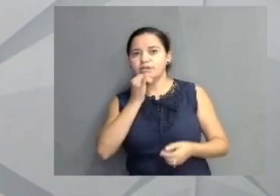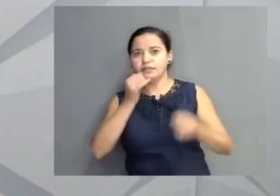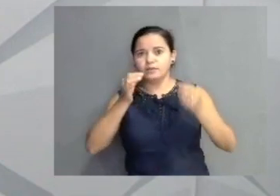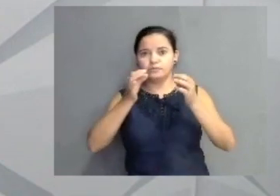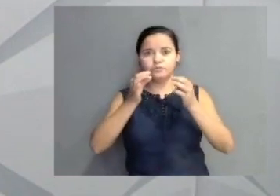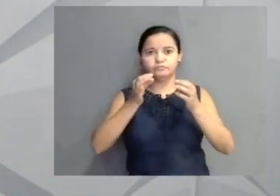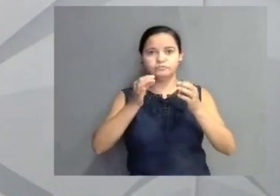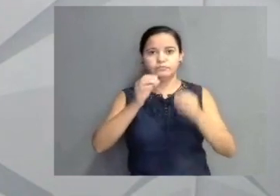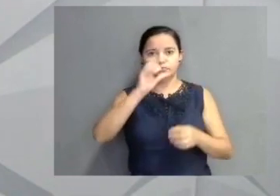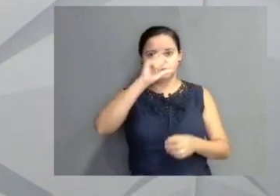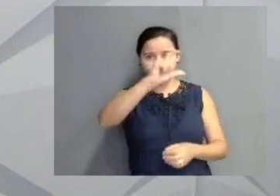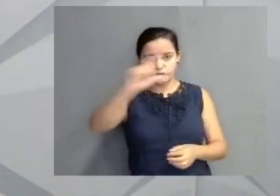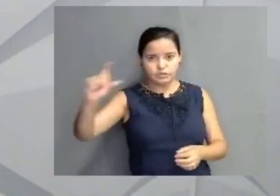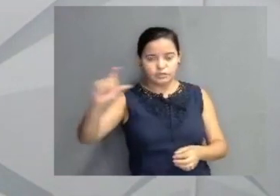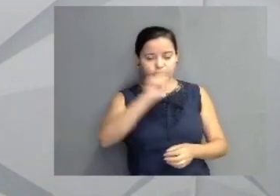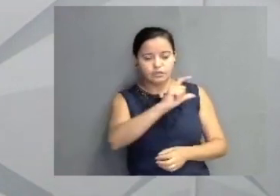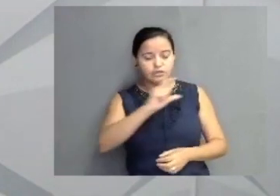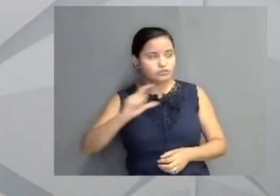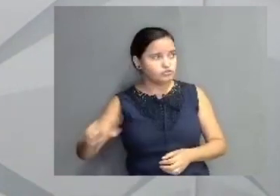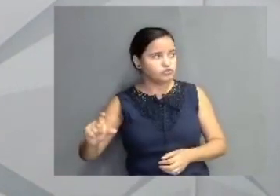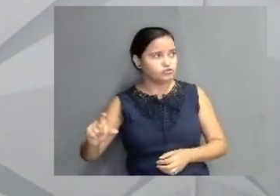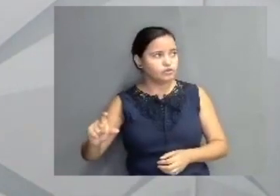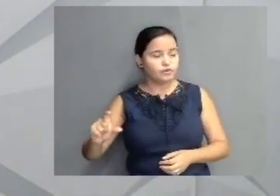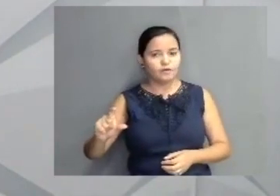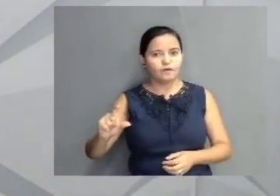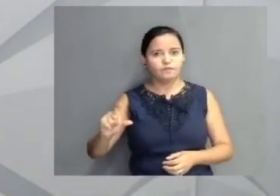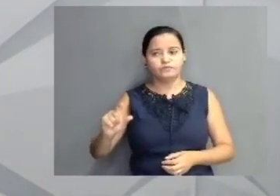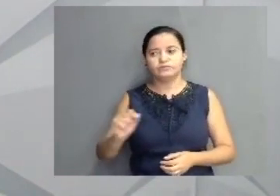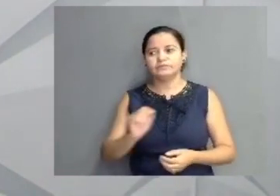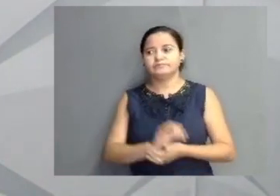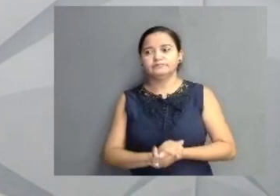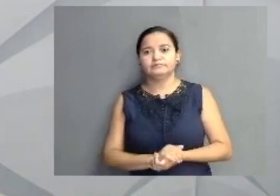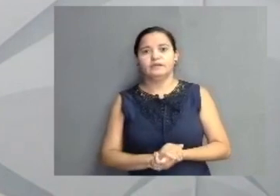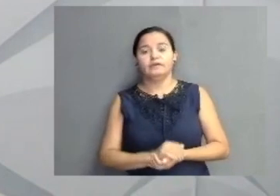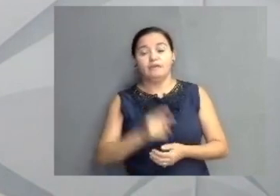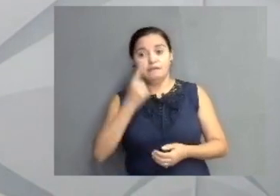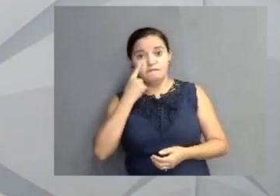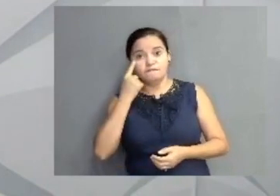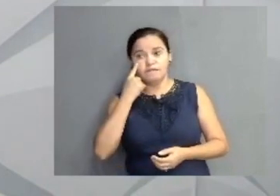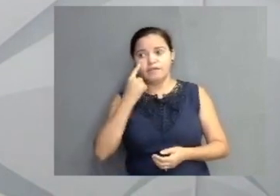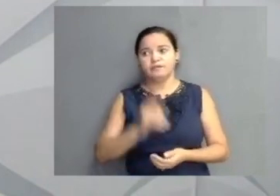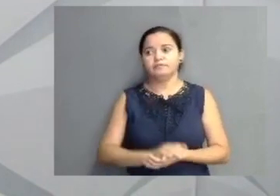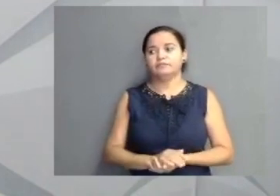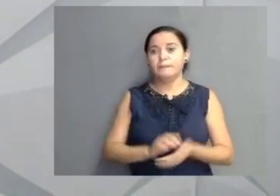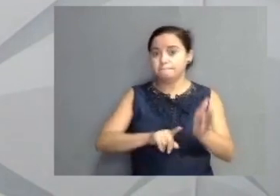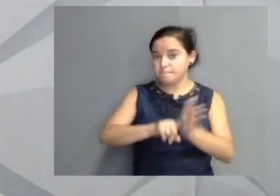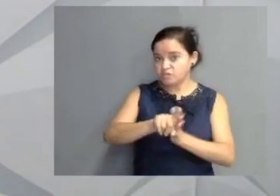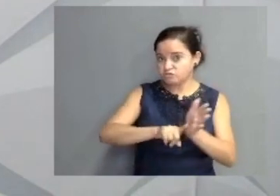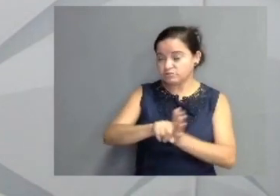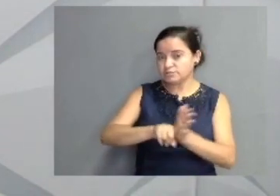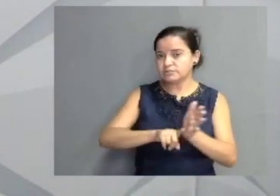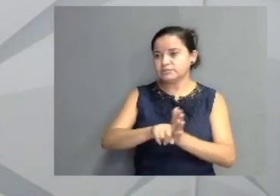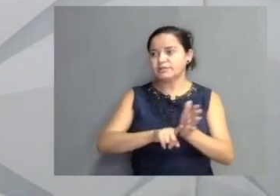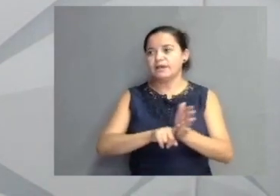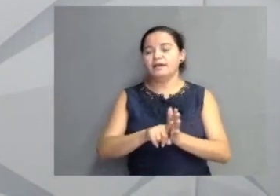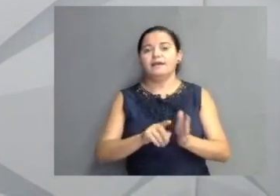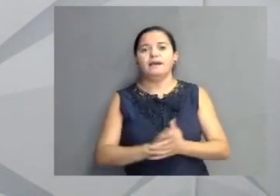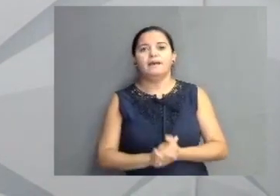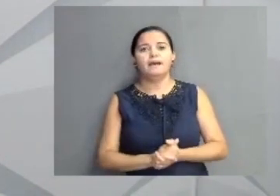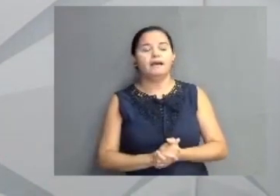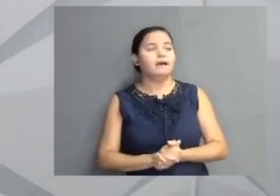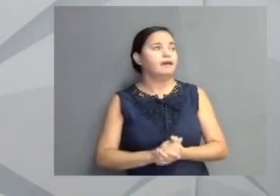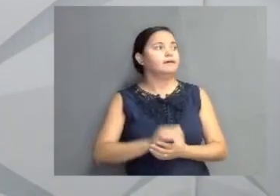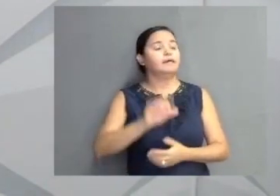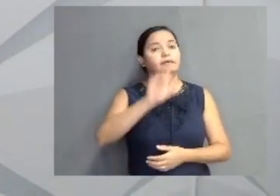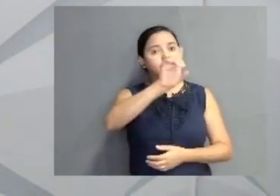observar, quem estiver acompanhando pelas redes sociais pode retornar o vídeo e conferir, ou pesquisar, né, Fim de Feira, Dedé Monteiro na internet,